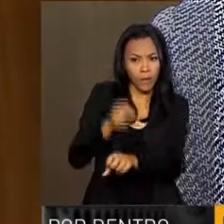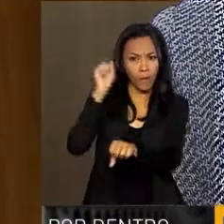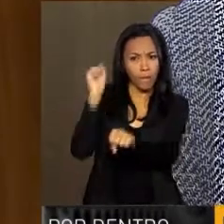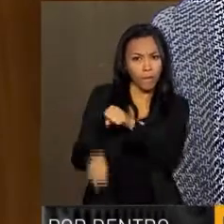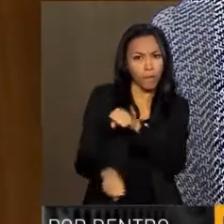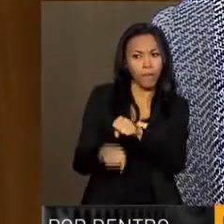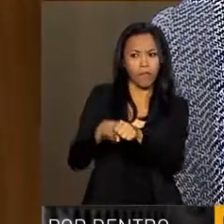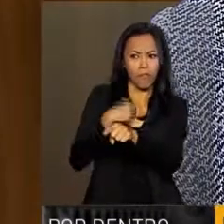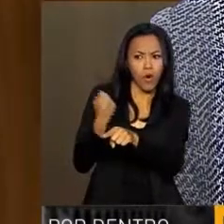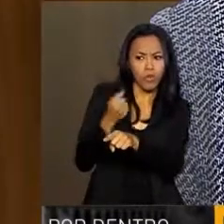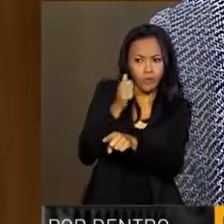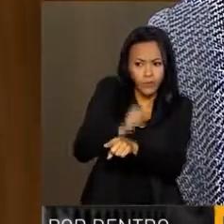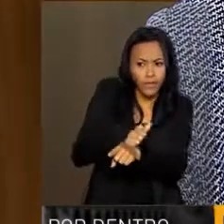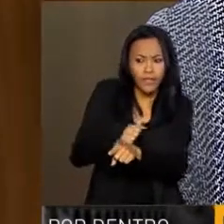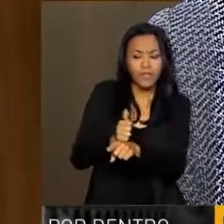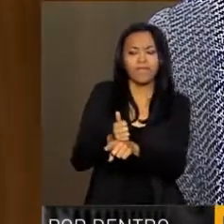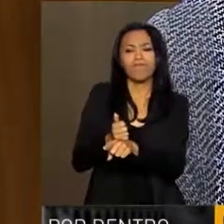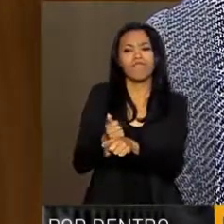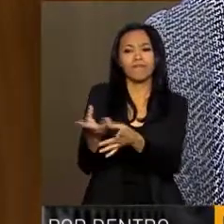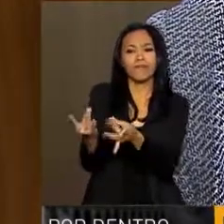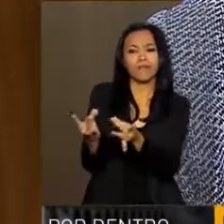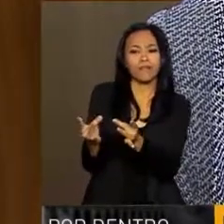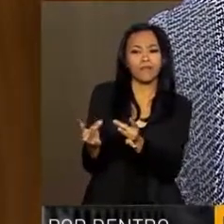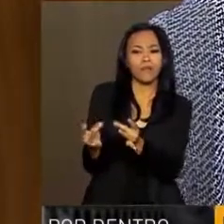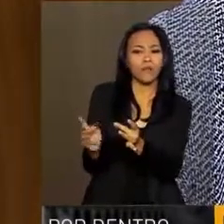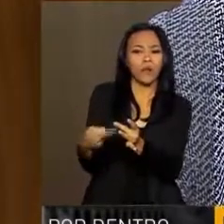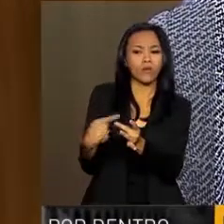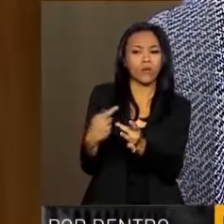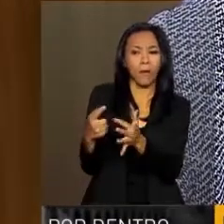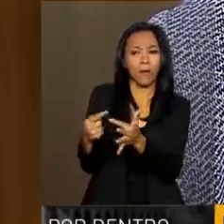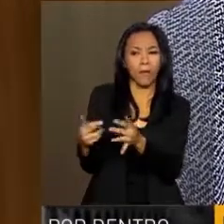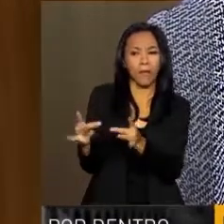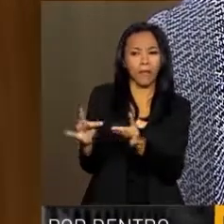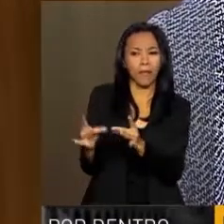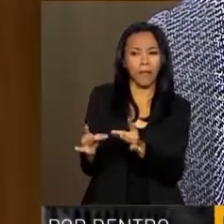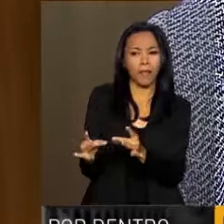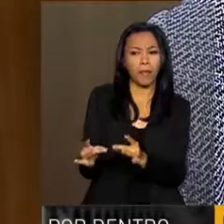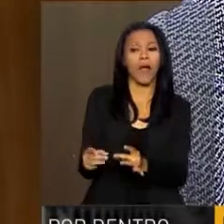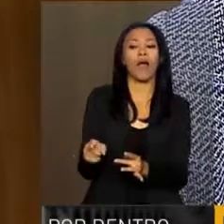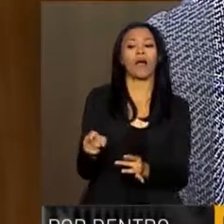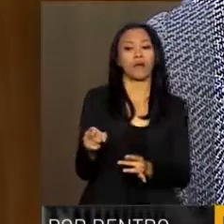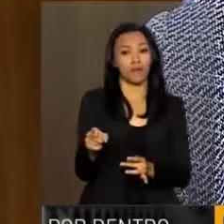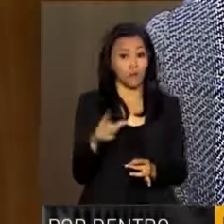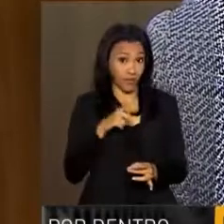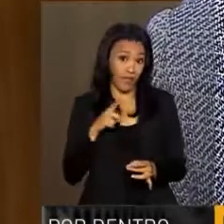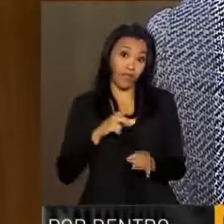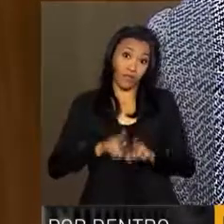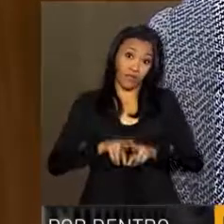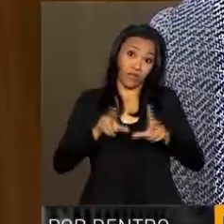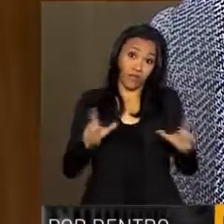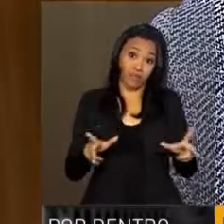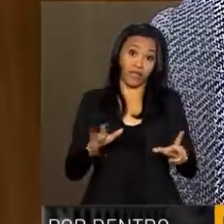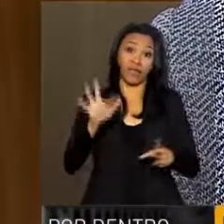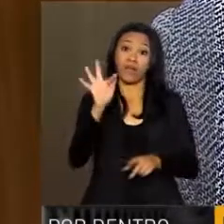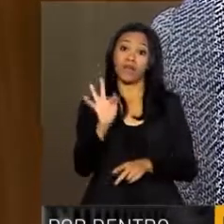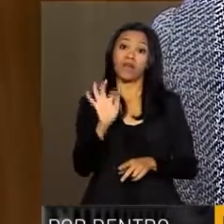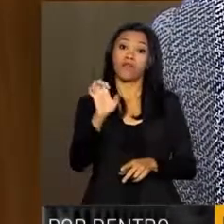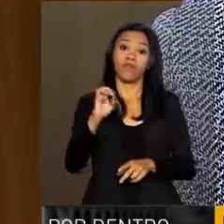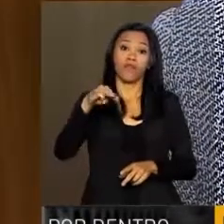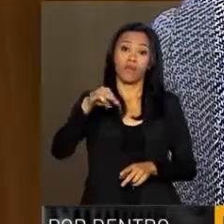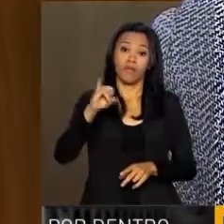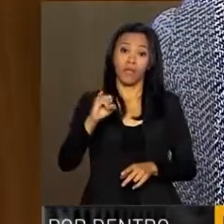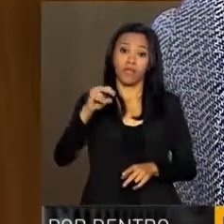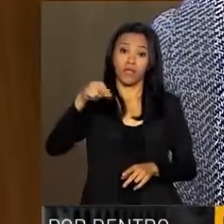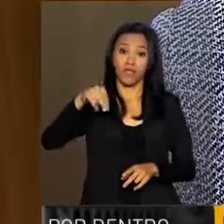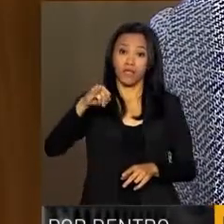detalhes para que nós possamos qualificar esse homicídio e colocar o feminicídio que tem uma diferença só já mesmo na questão da